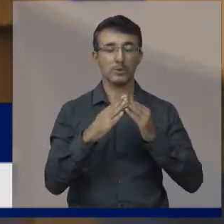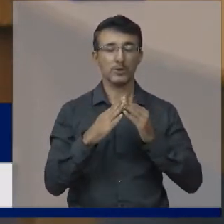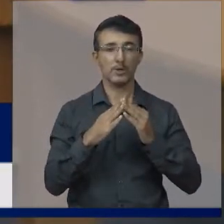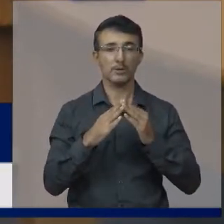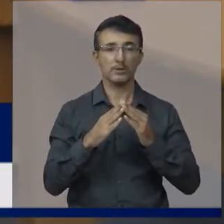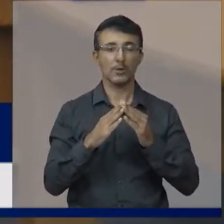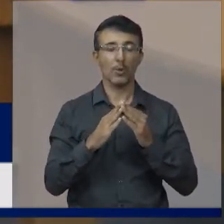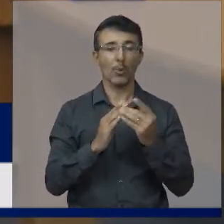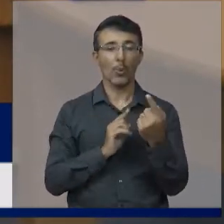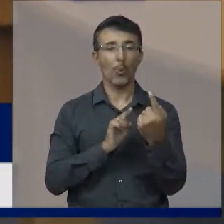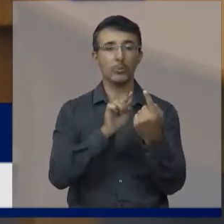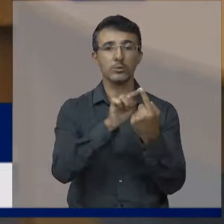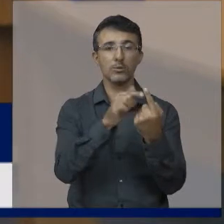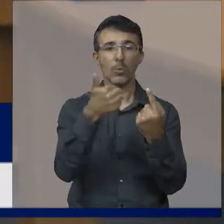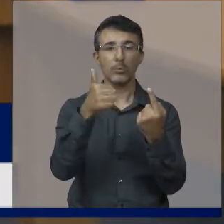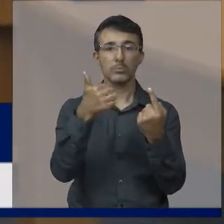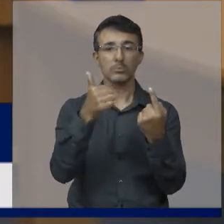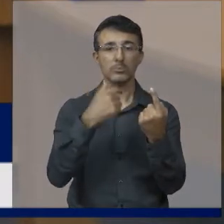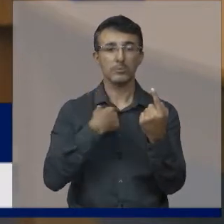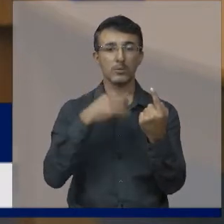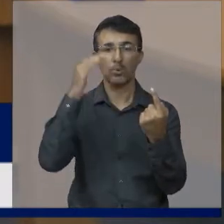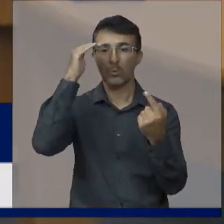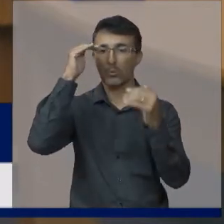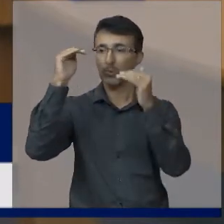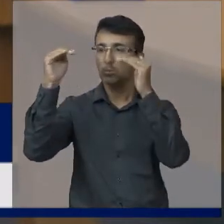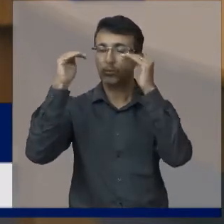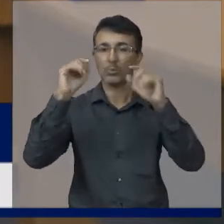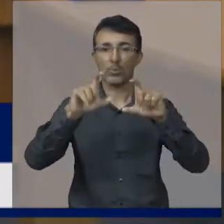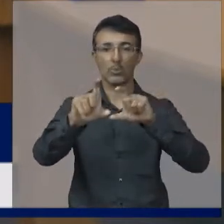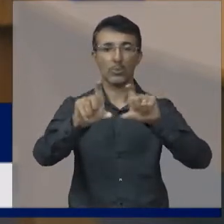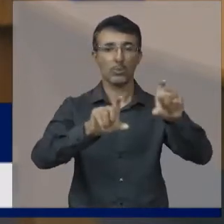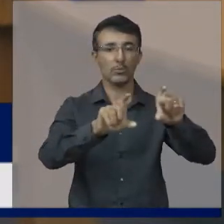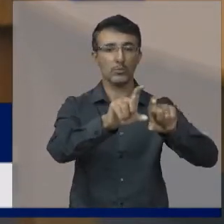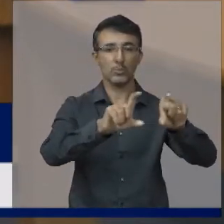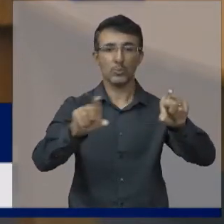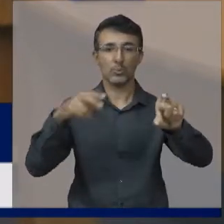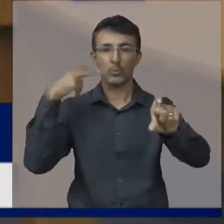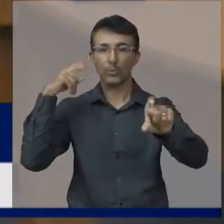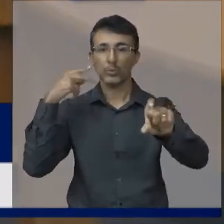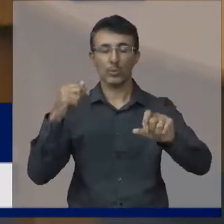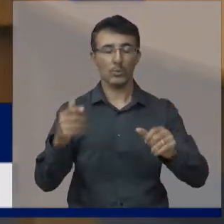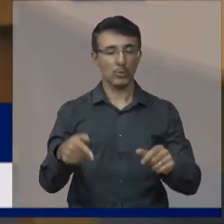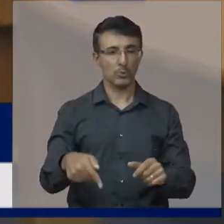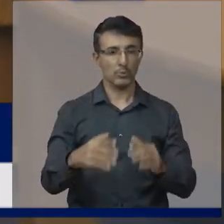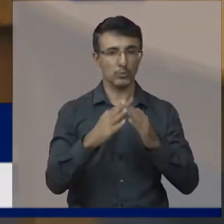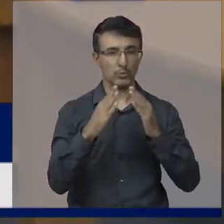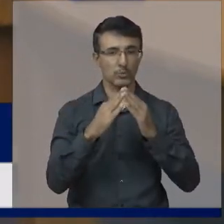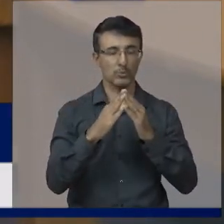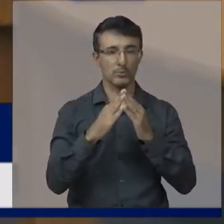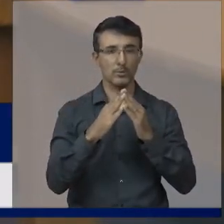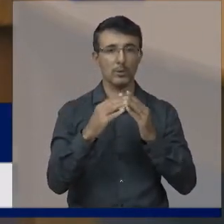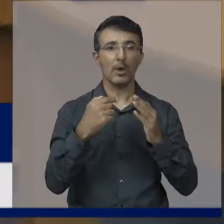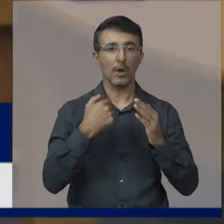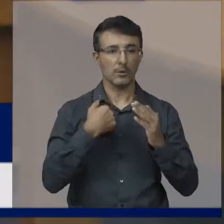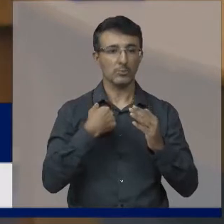objetivo, respeitando cada parlamentar dessa casa. Pode ter certeza que isso eu